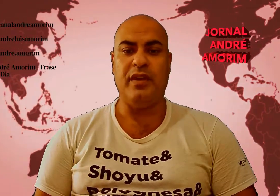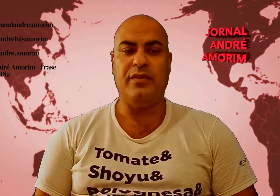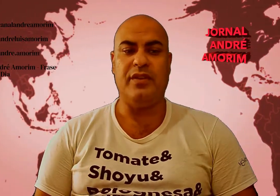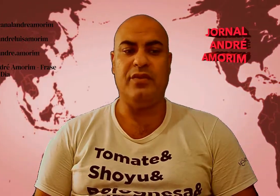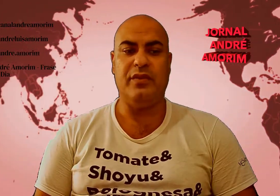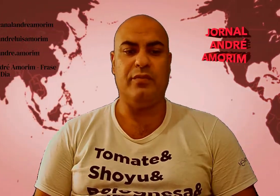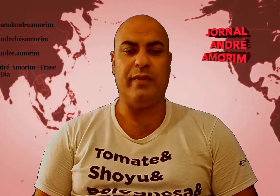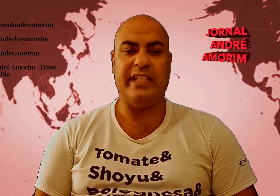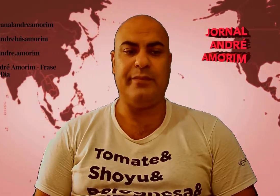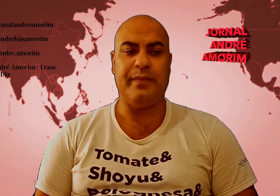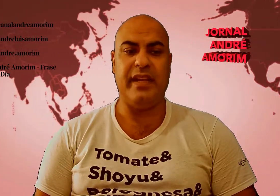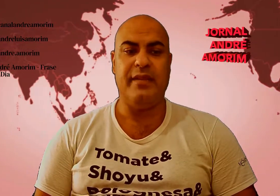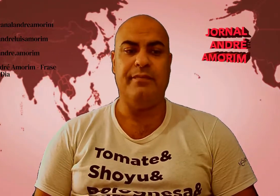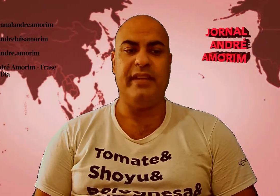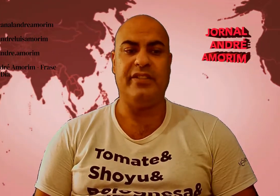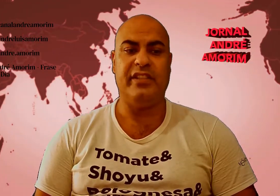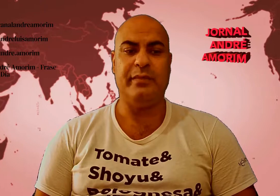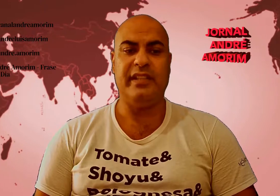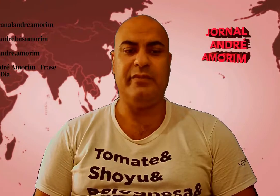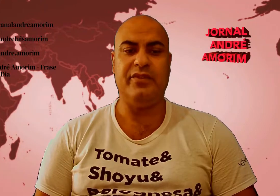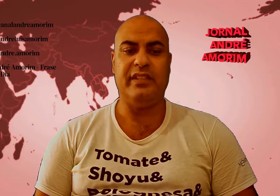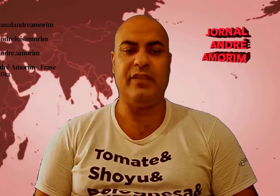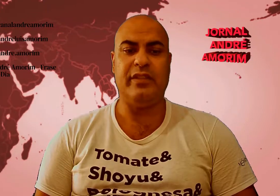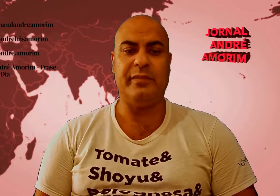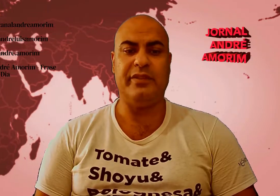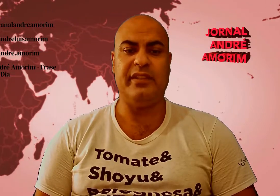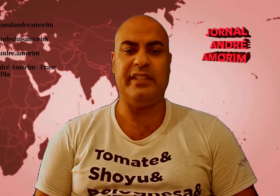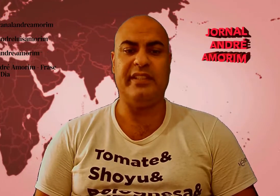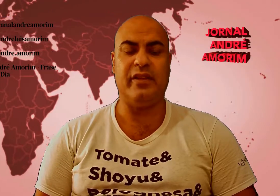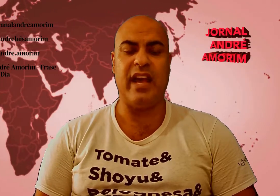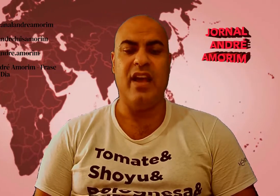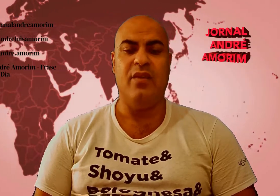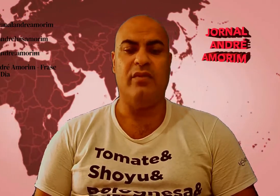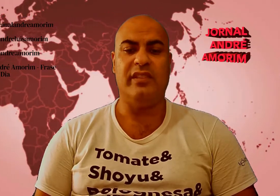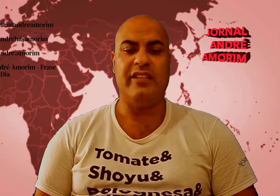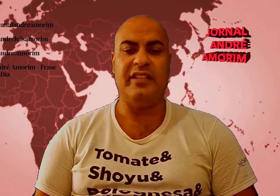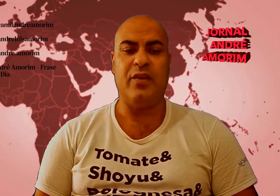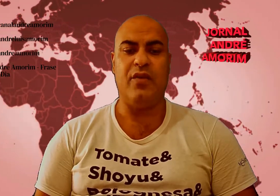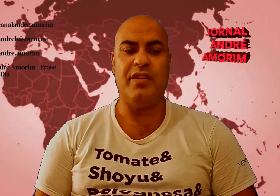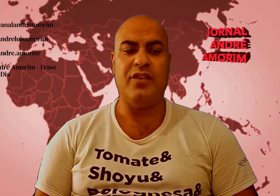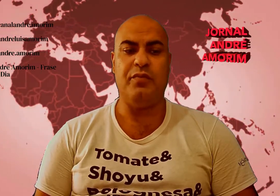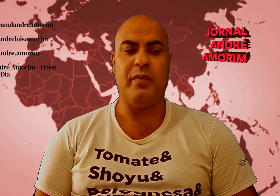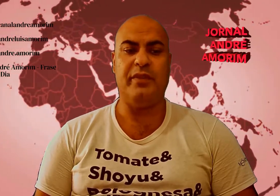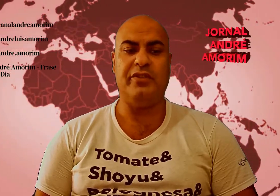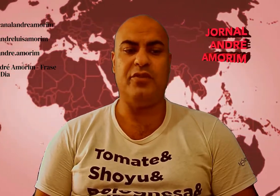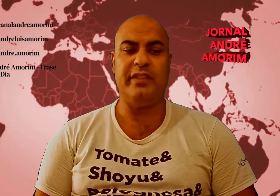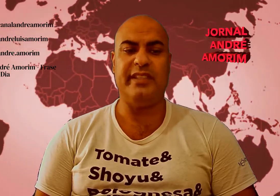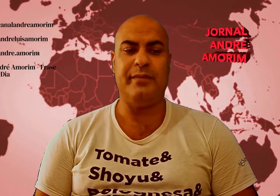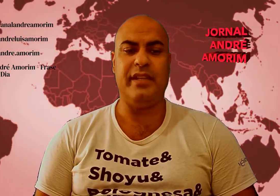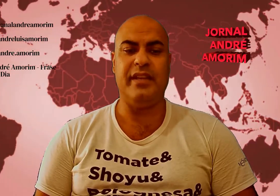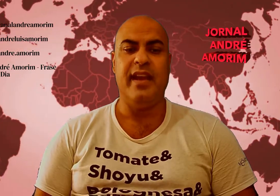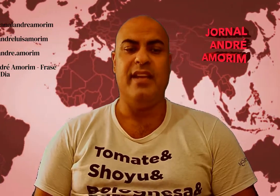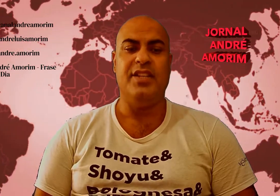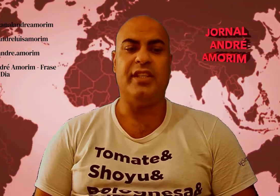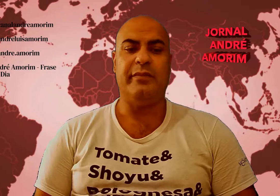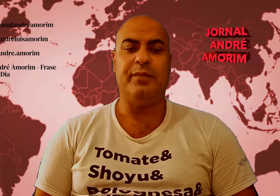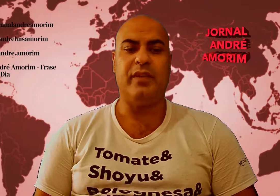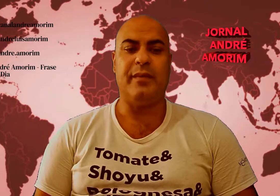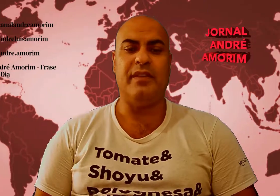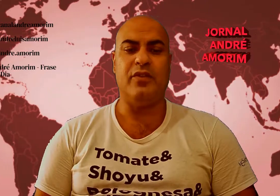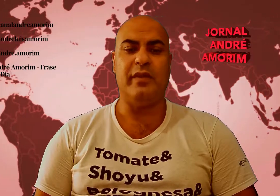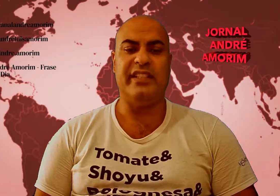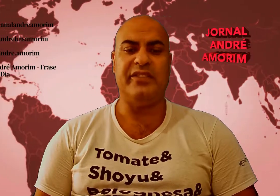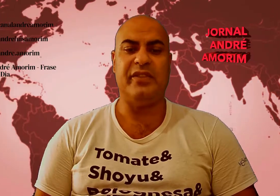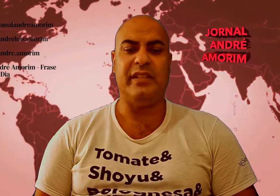O primeiro ano que eu não participei, mas nós mantemos contato com as pessoas que estão lá, voluntários da ONG e o próprio pessoal de Moçambique.